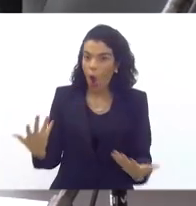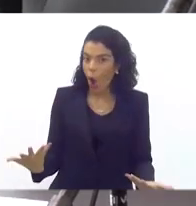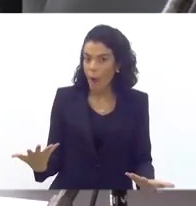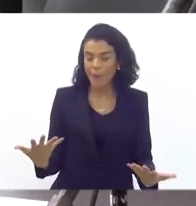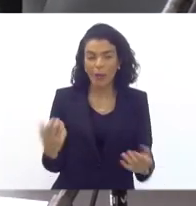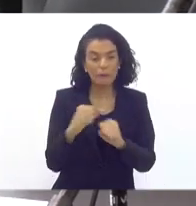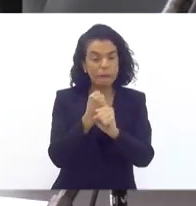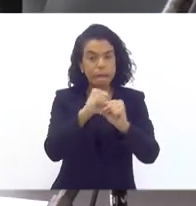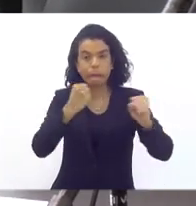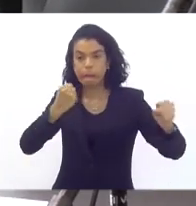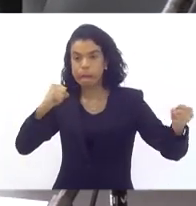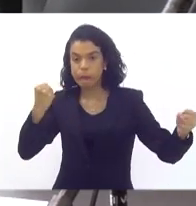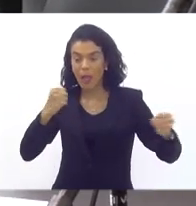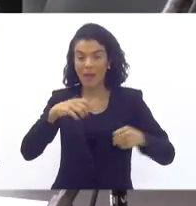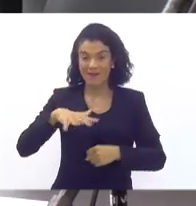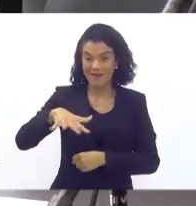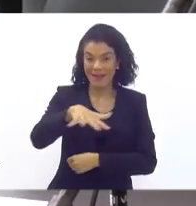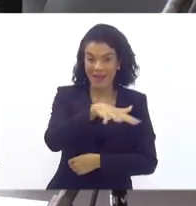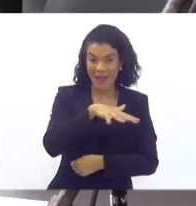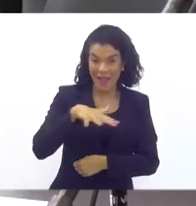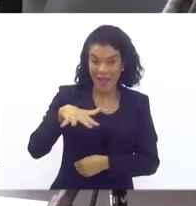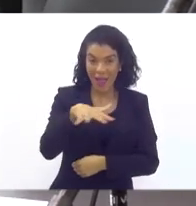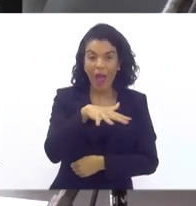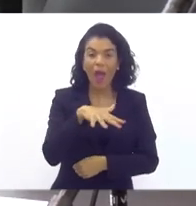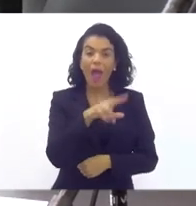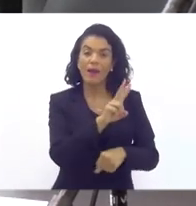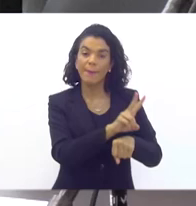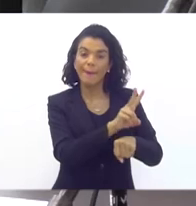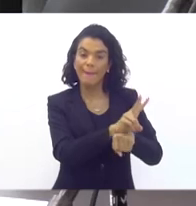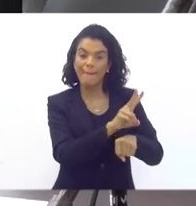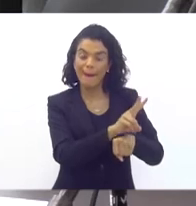que até na área preservada